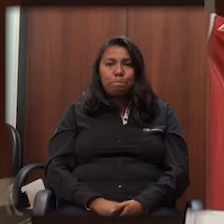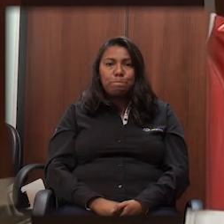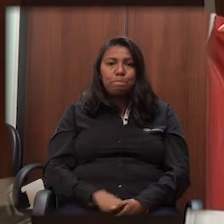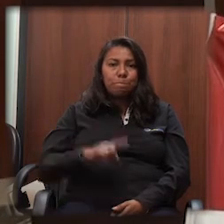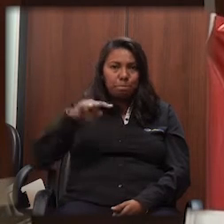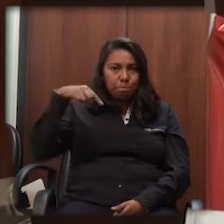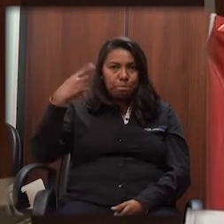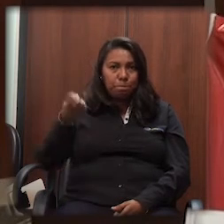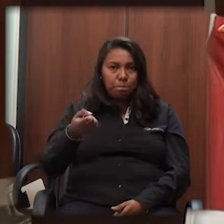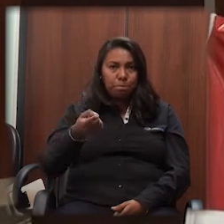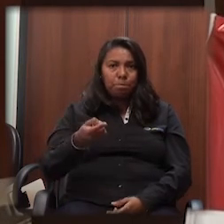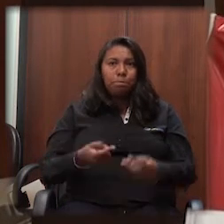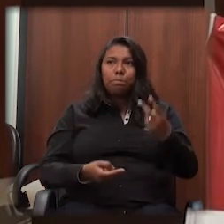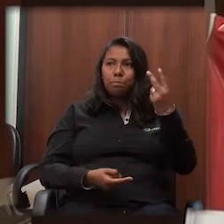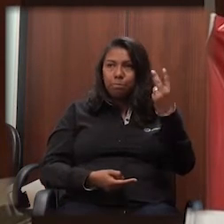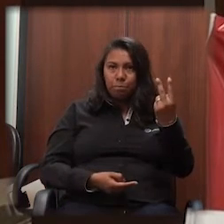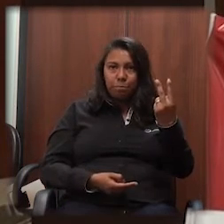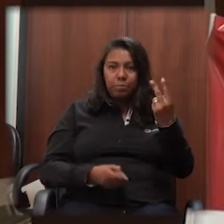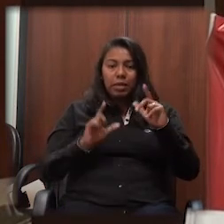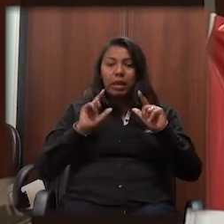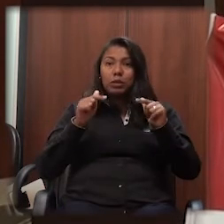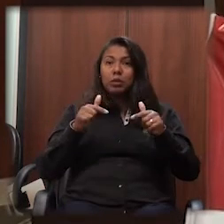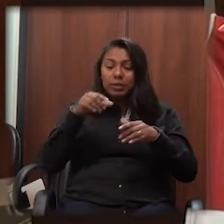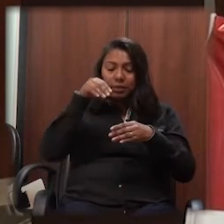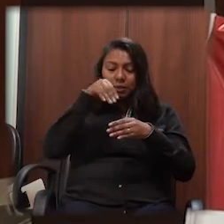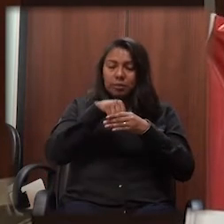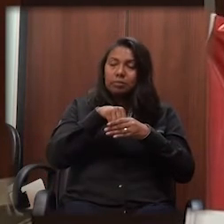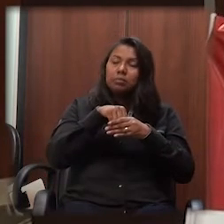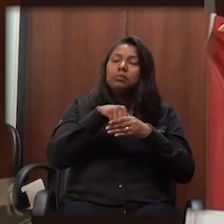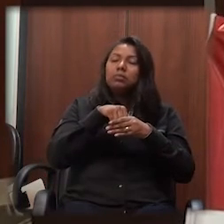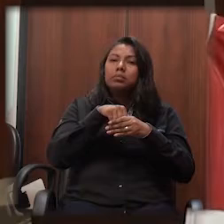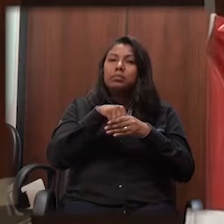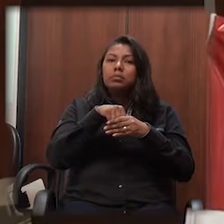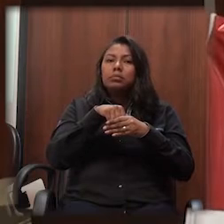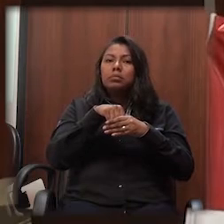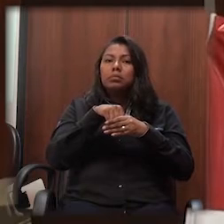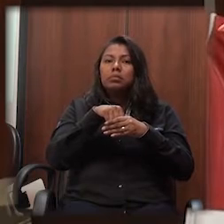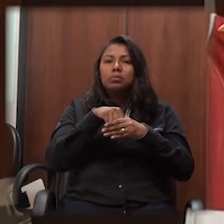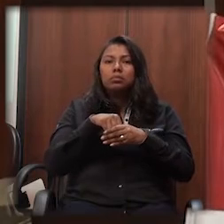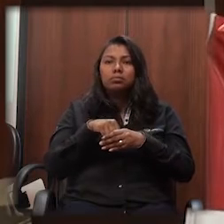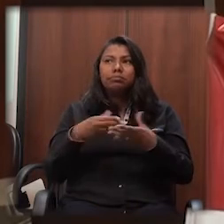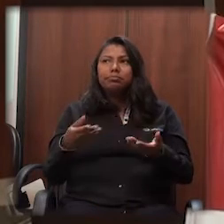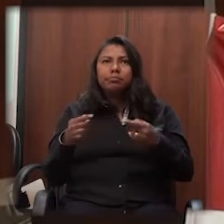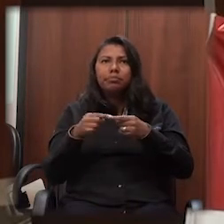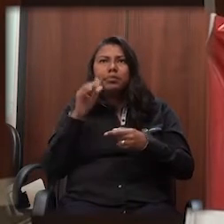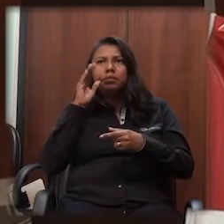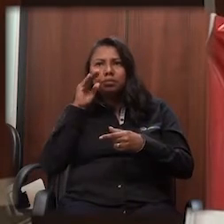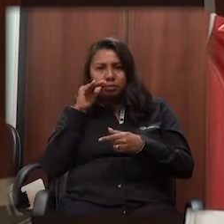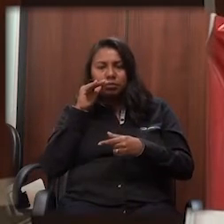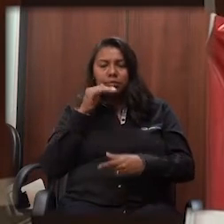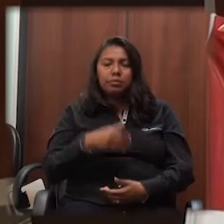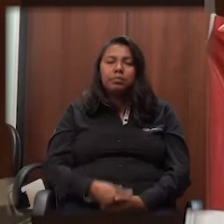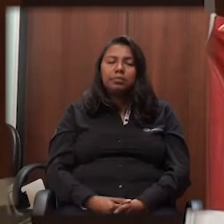Depois, no bloco 2, a gente vai para as ações internas, né? Que seria com relação ao seu público de funcionários, de